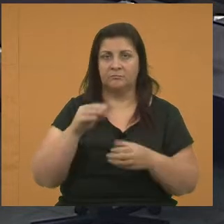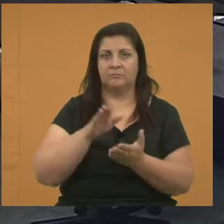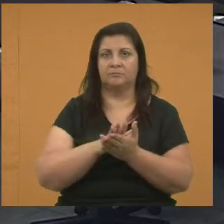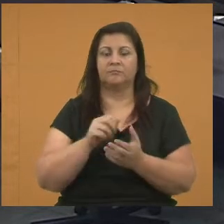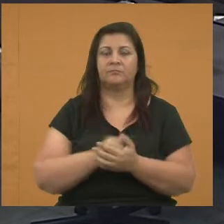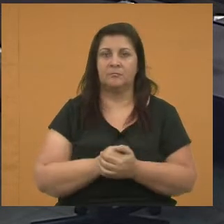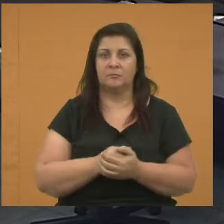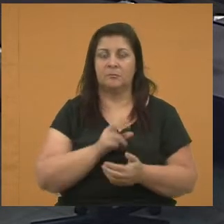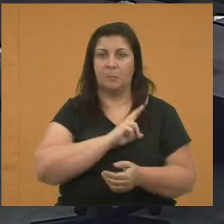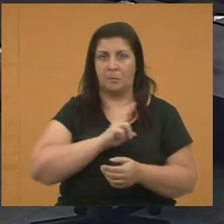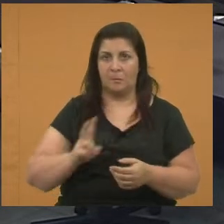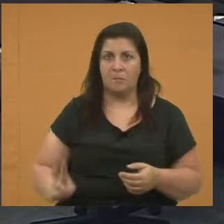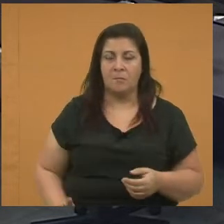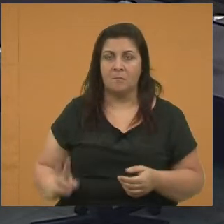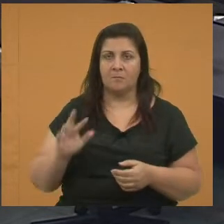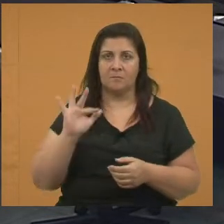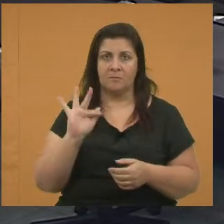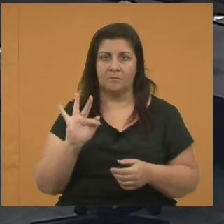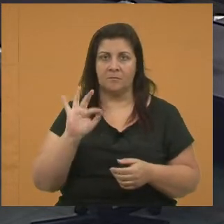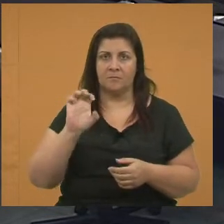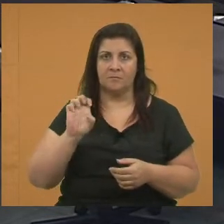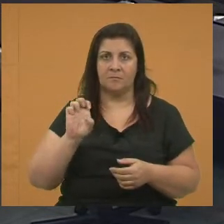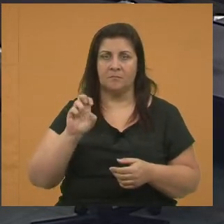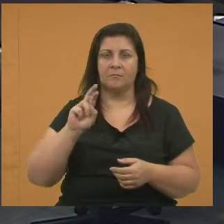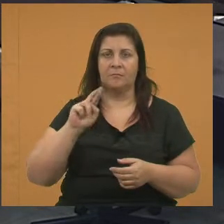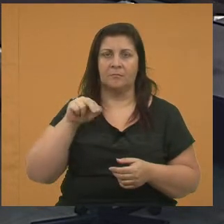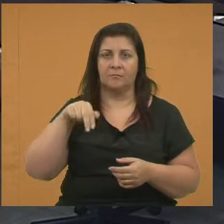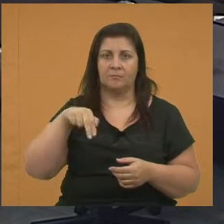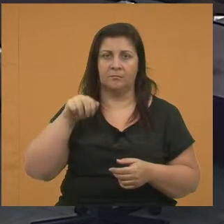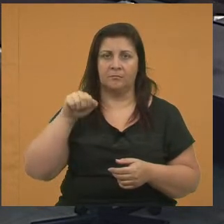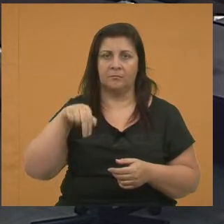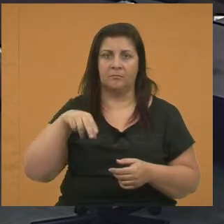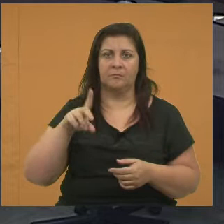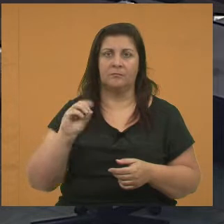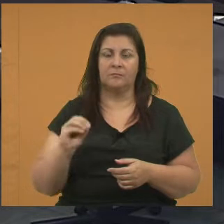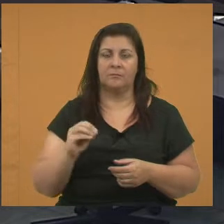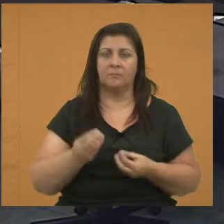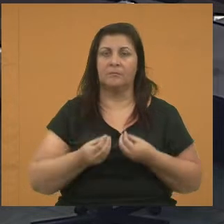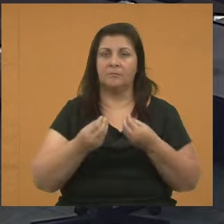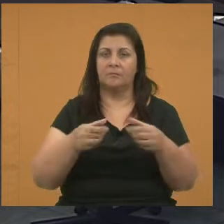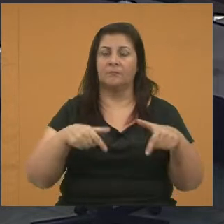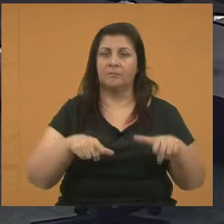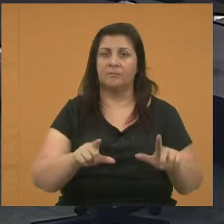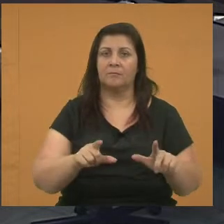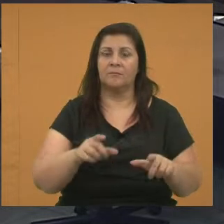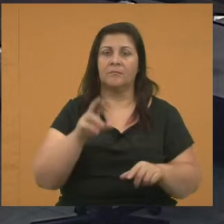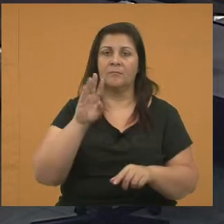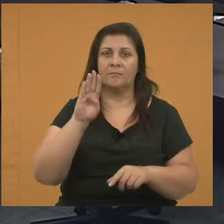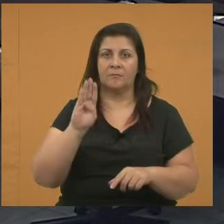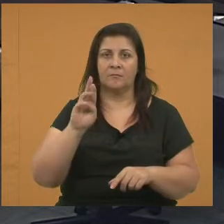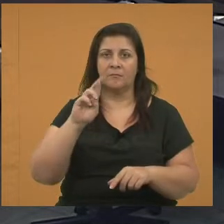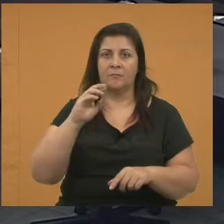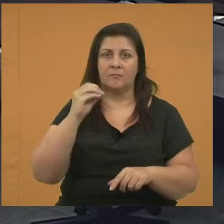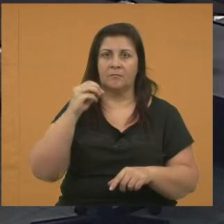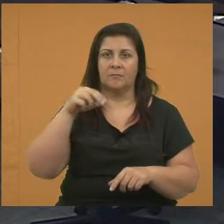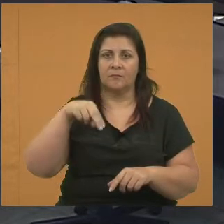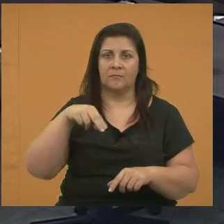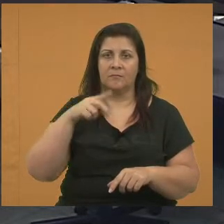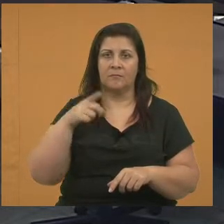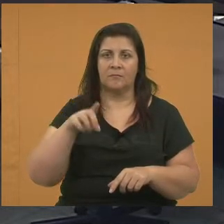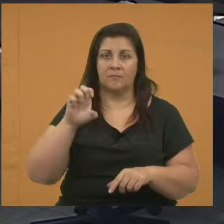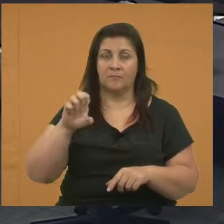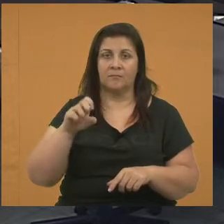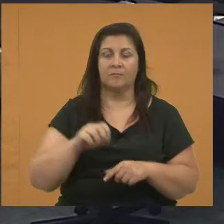Convidamos o vereador Fernando da Ótica Original para entregar o certificado na categoria bronze à senhora